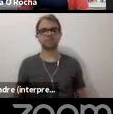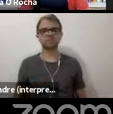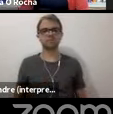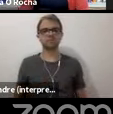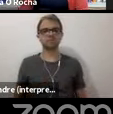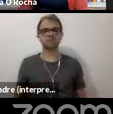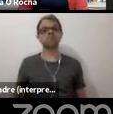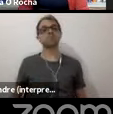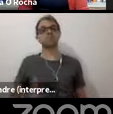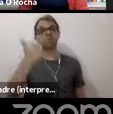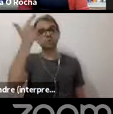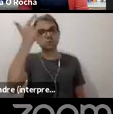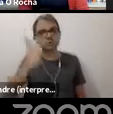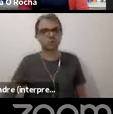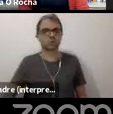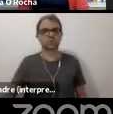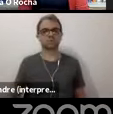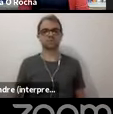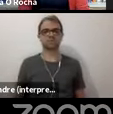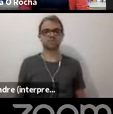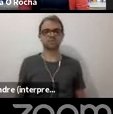Mais uma vez.